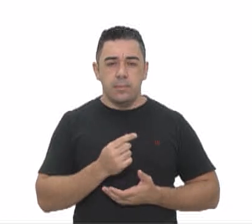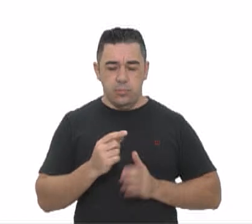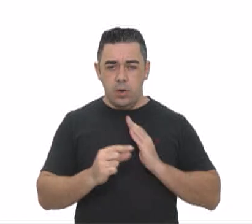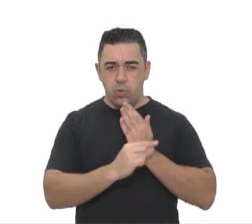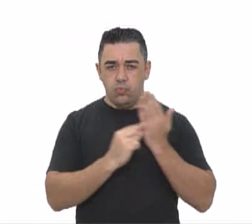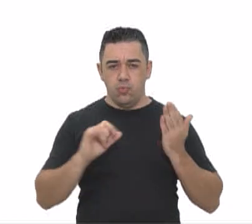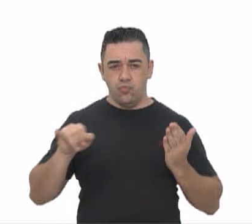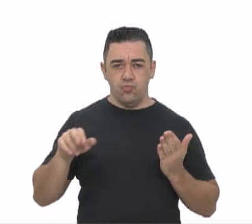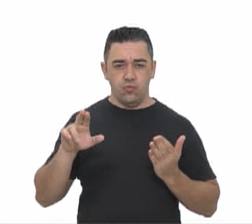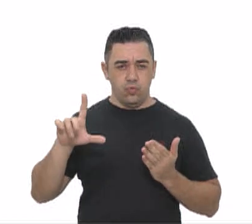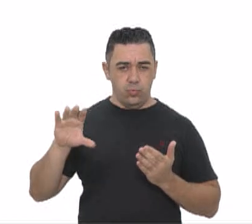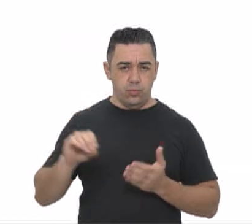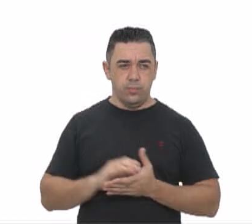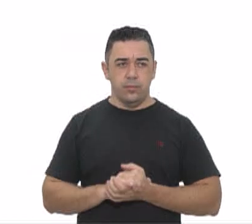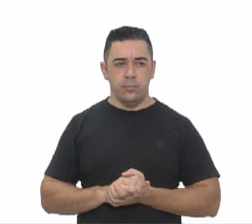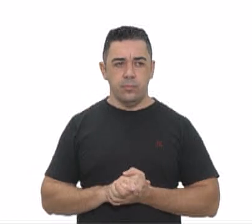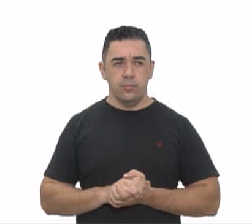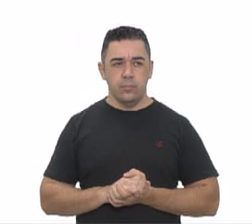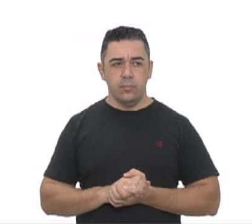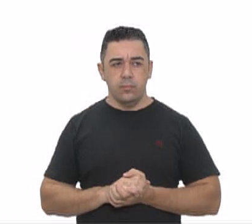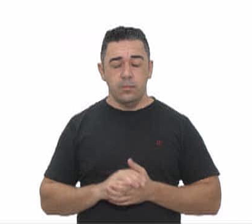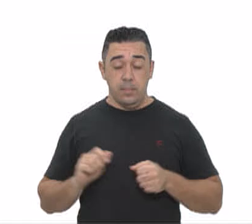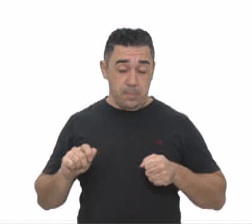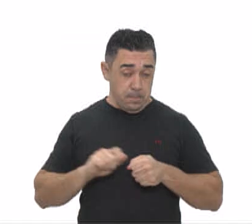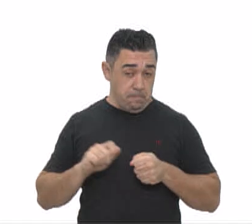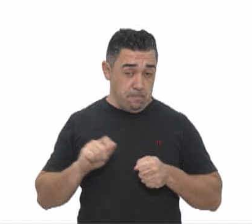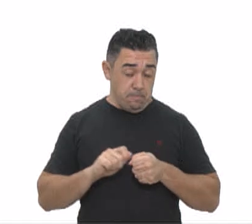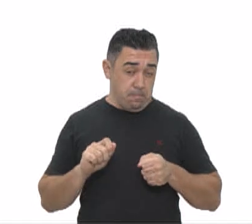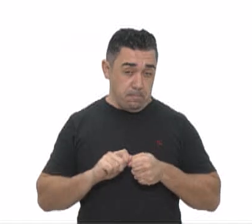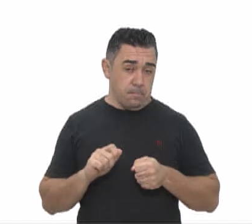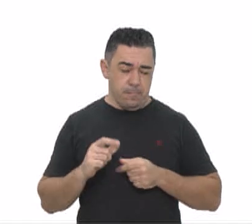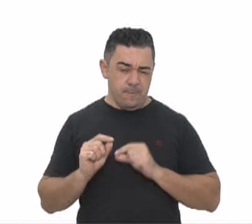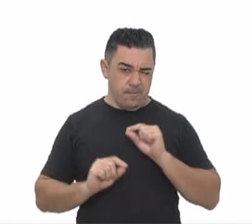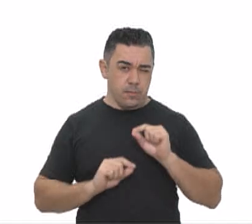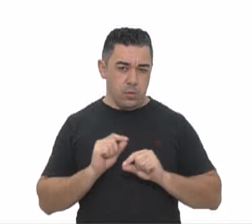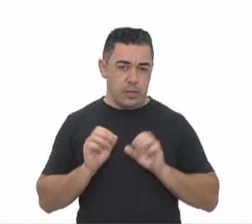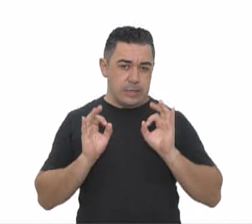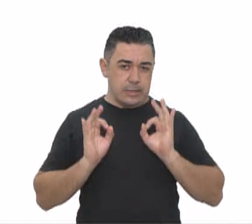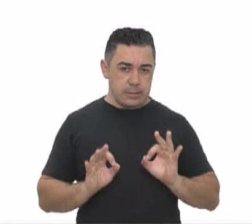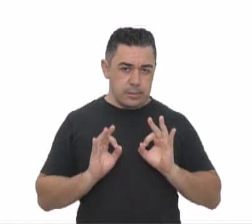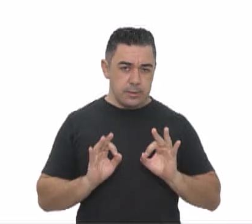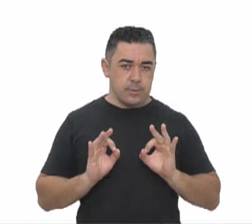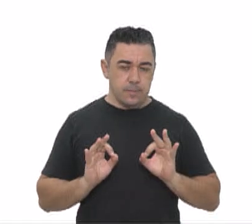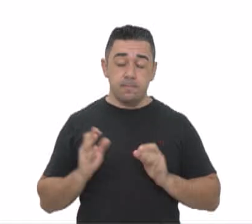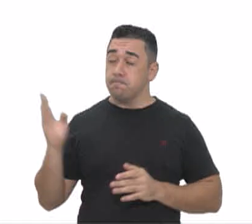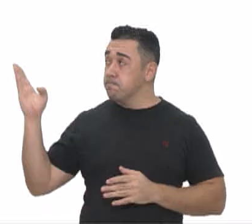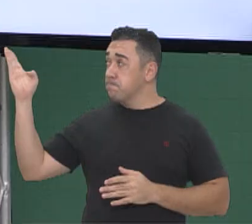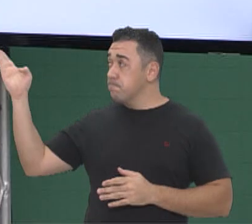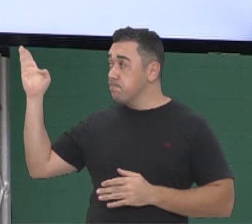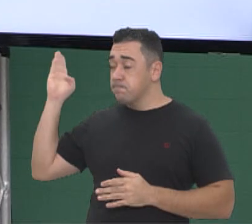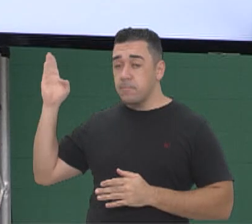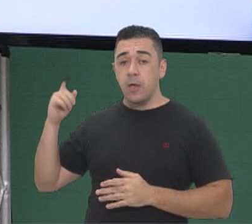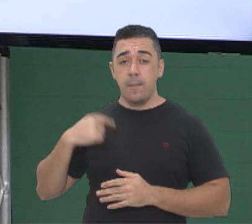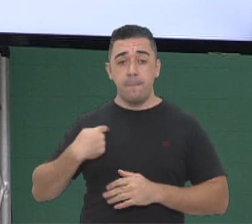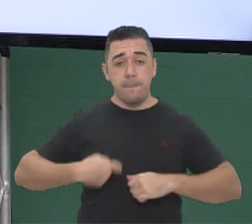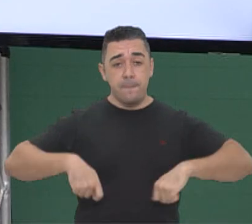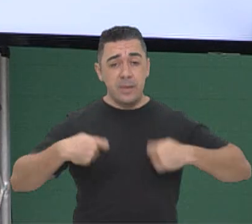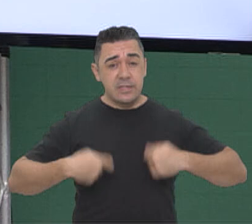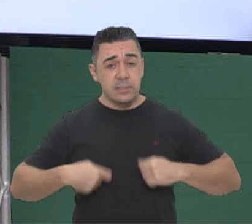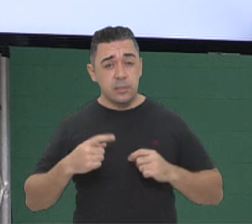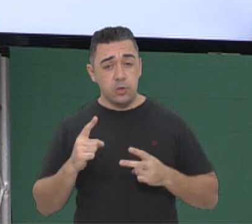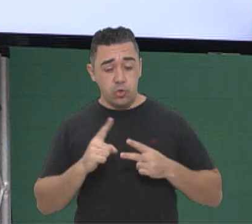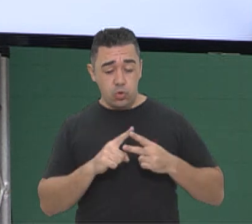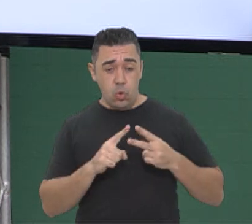esqueminha. Para eu compor essa locução, essa perífrasis verbal, eu preciso então de